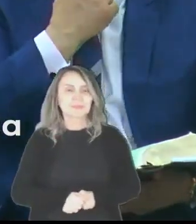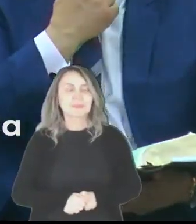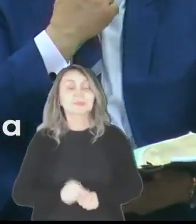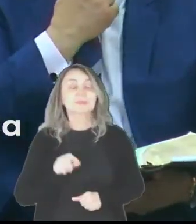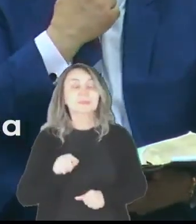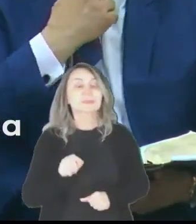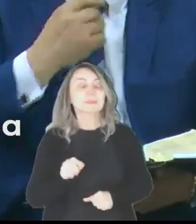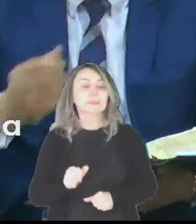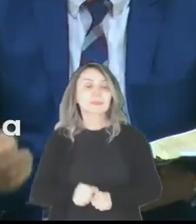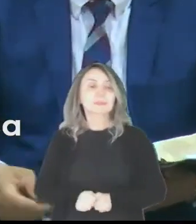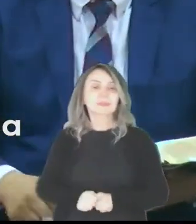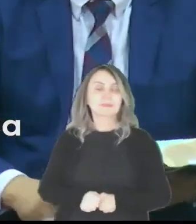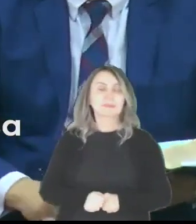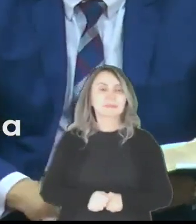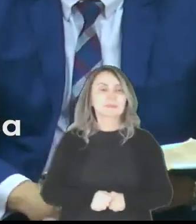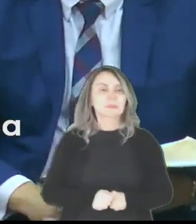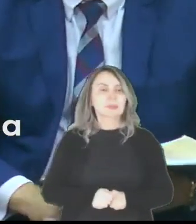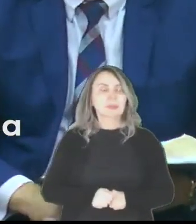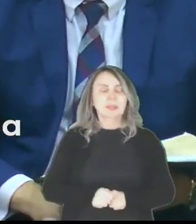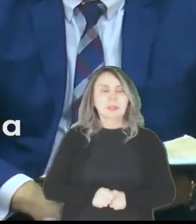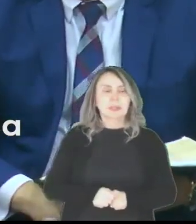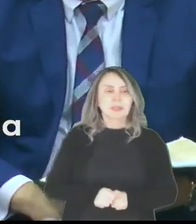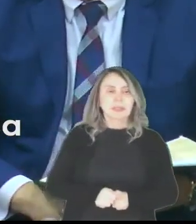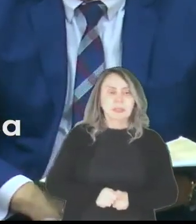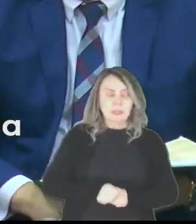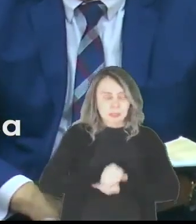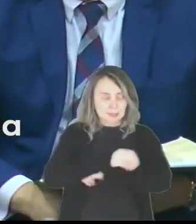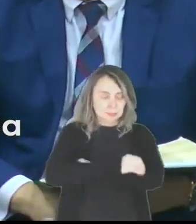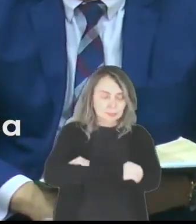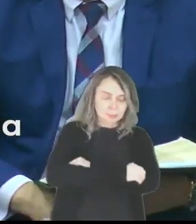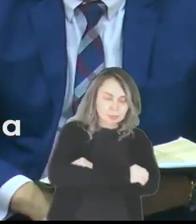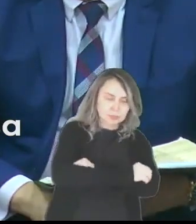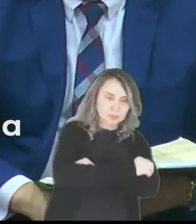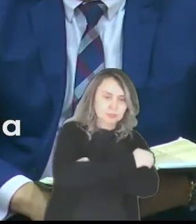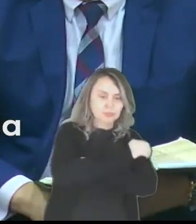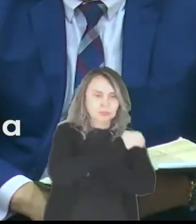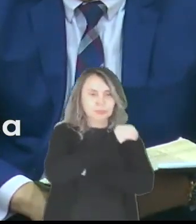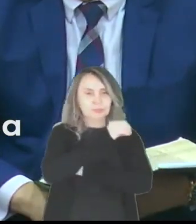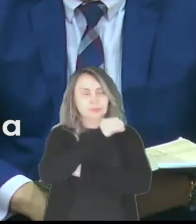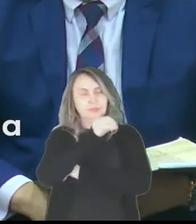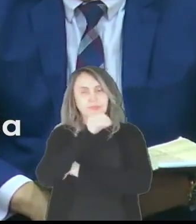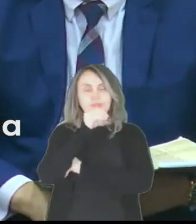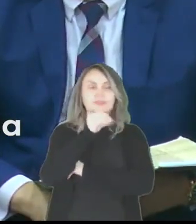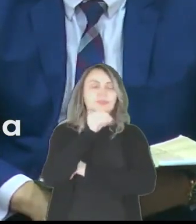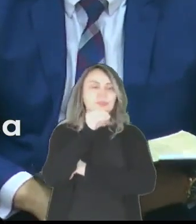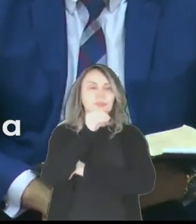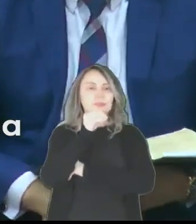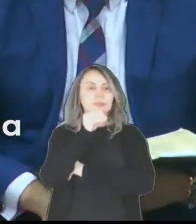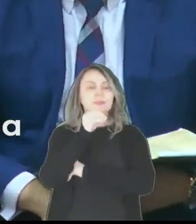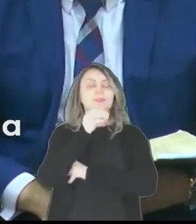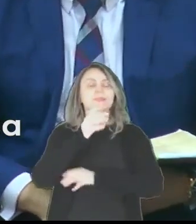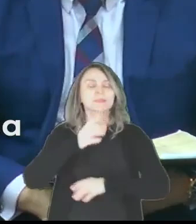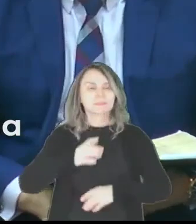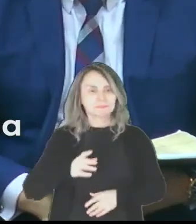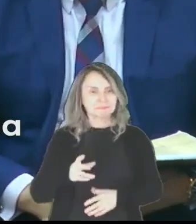quando o orvalho evaporava, quando o orvalho subia, e alçando-se o orvalho,